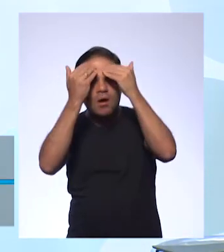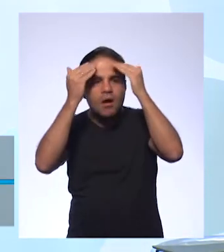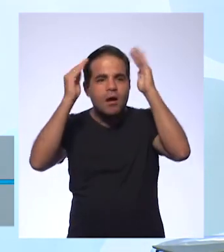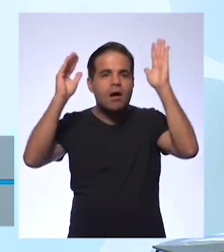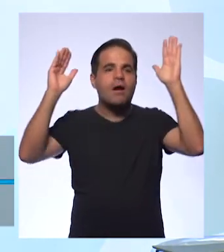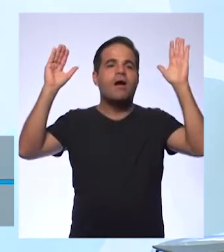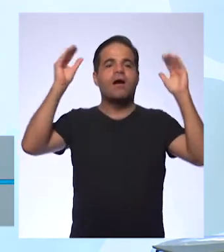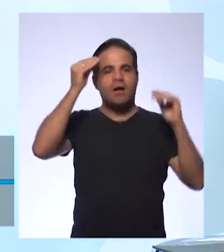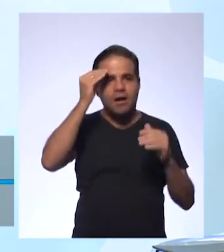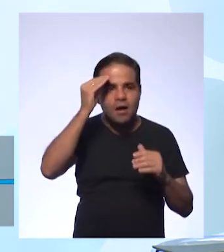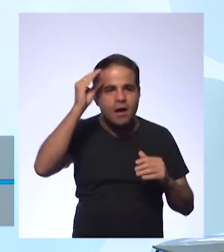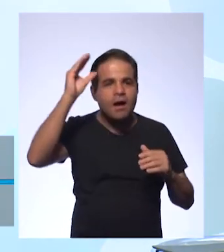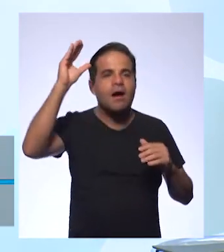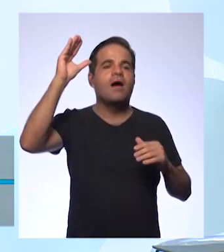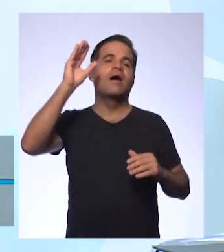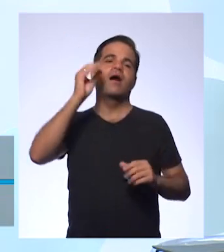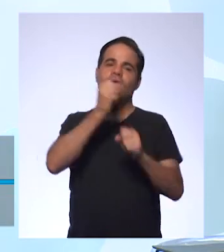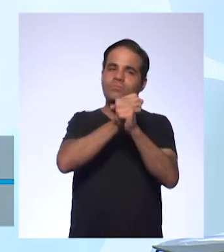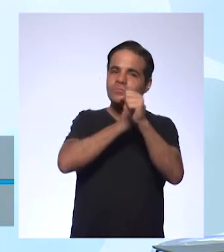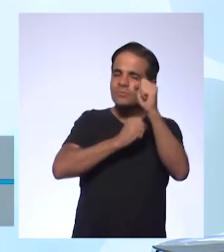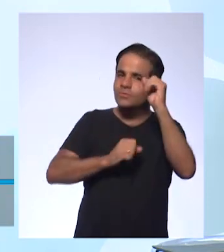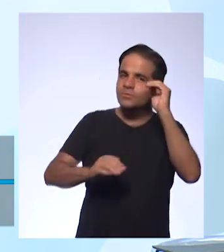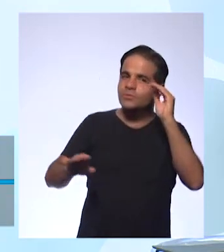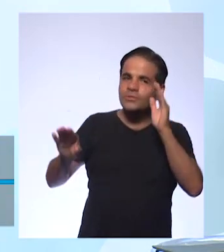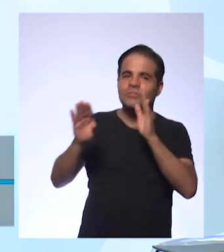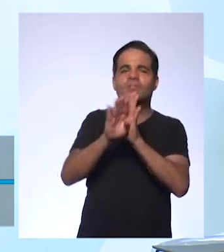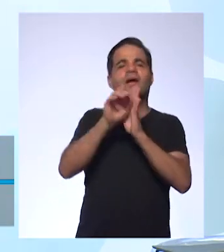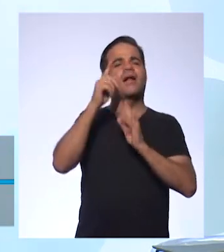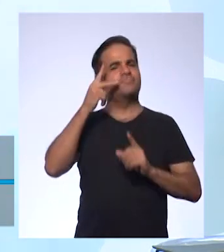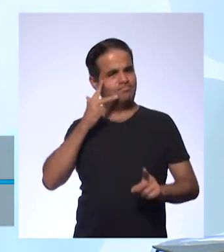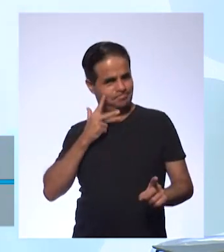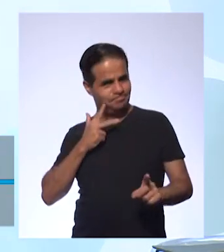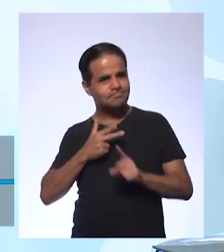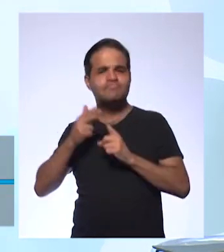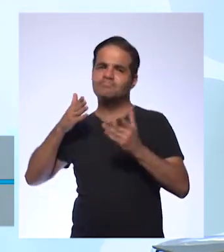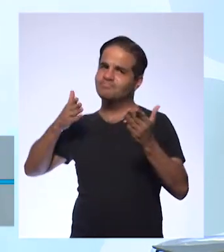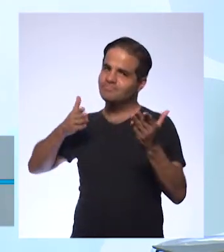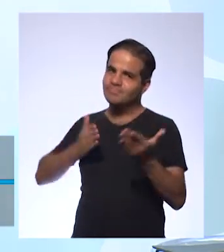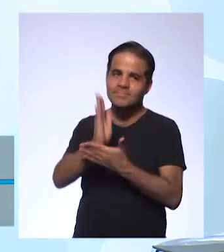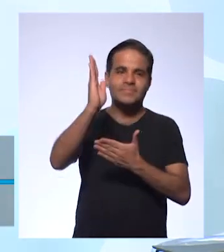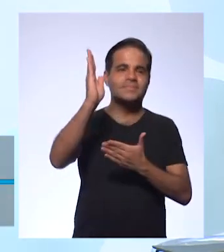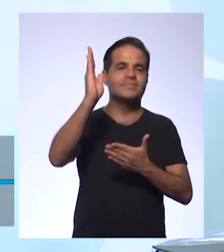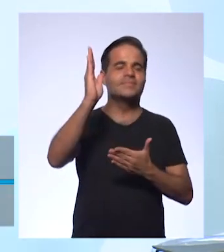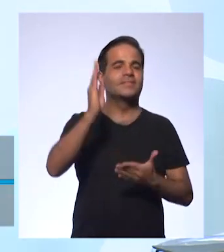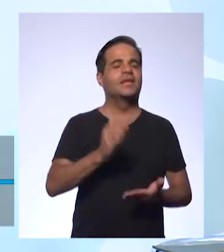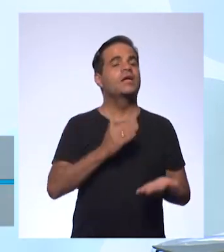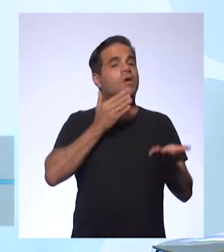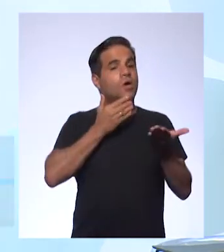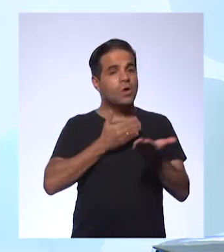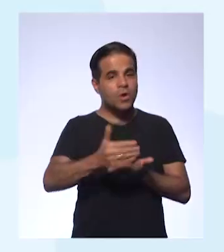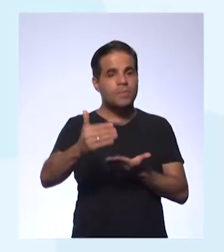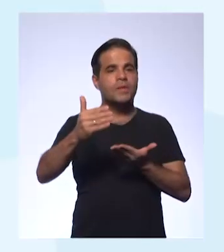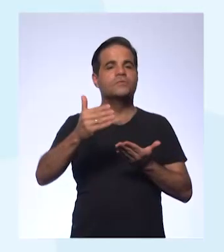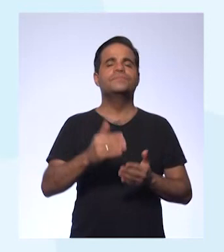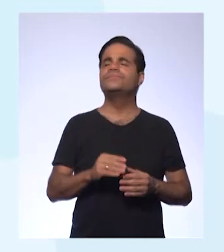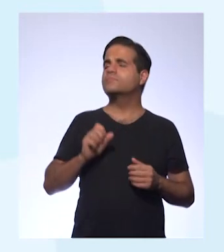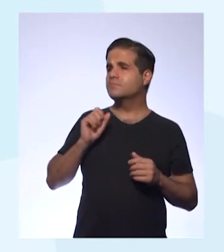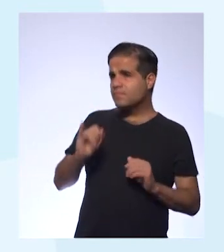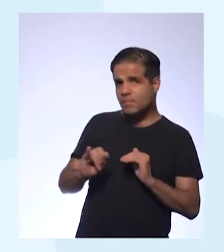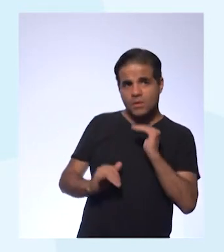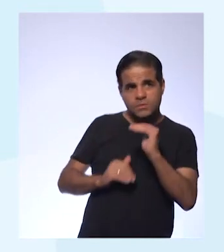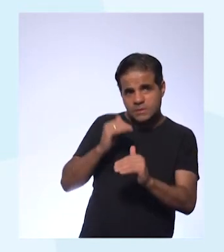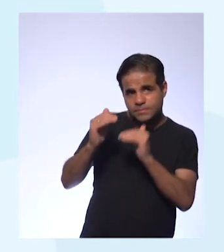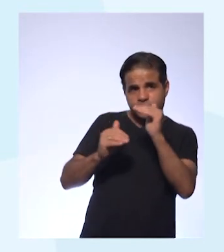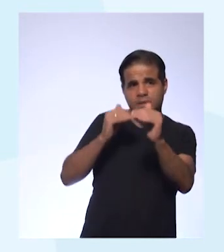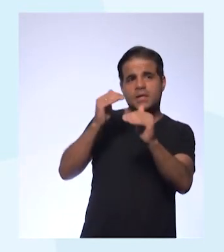construir esse conhecimento e chegarmos lá na vitória. Então, vamos lá, começo de jogo. Se o desenvolvimento de